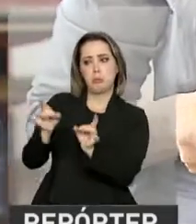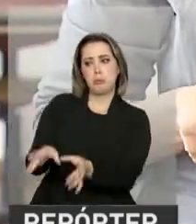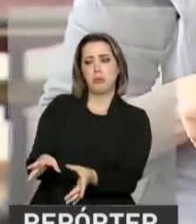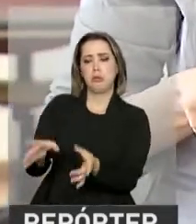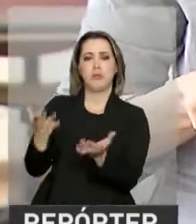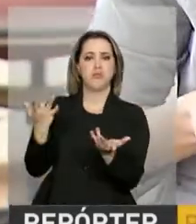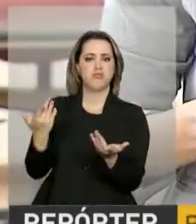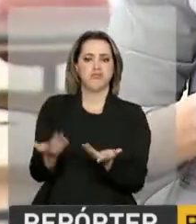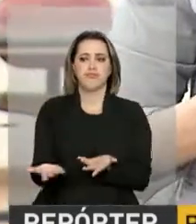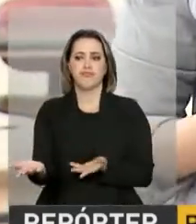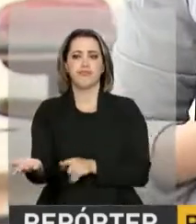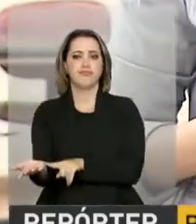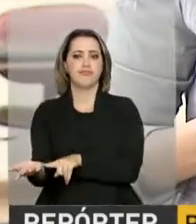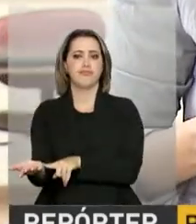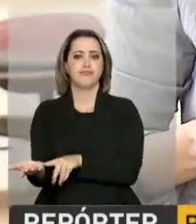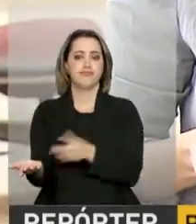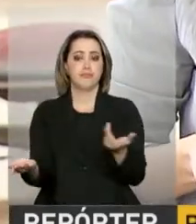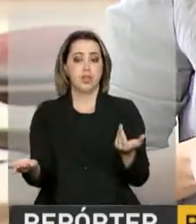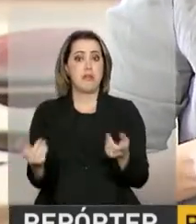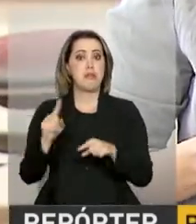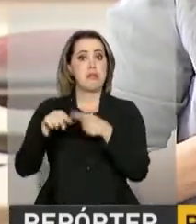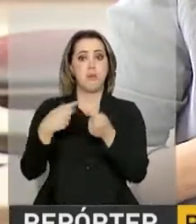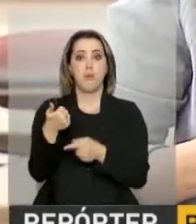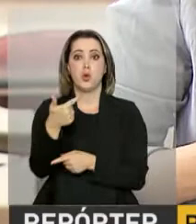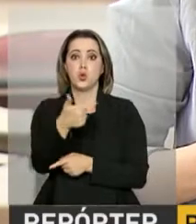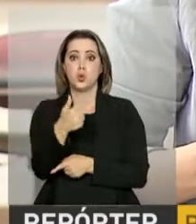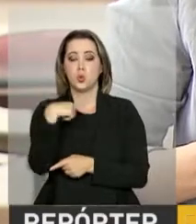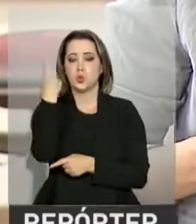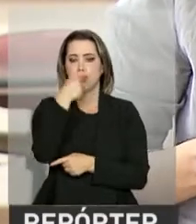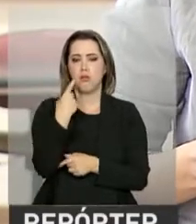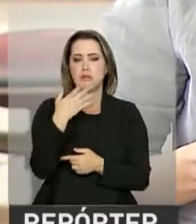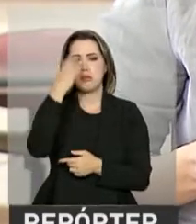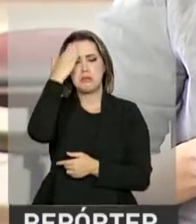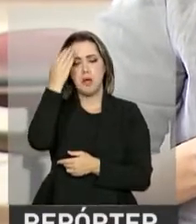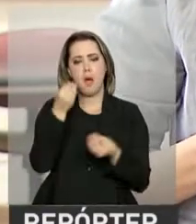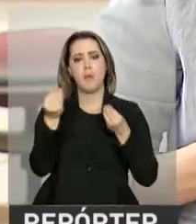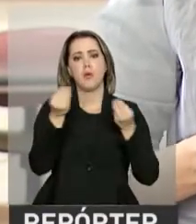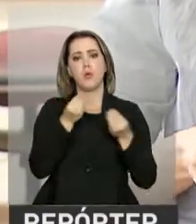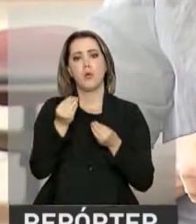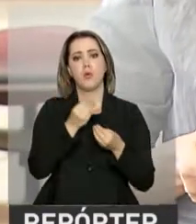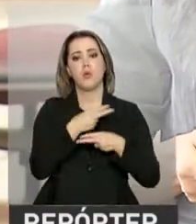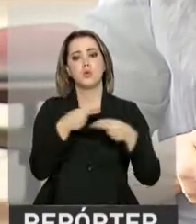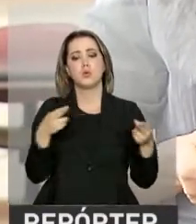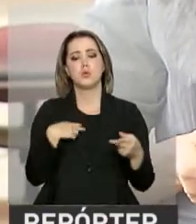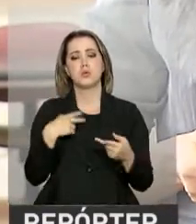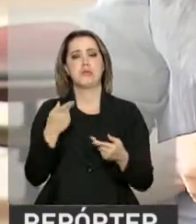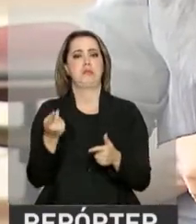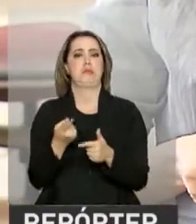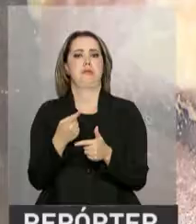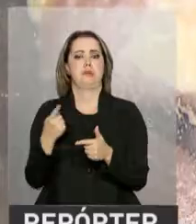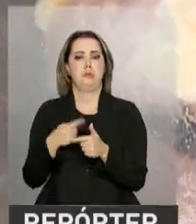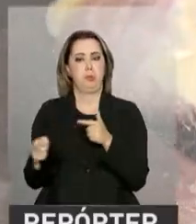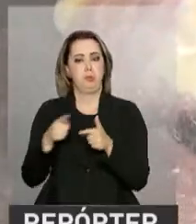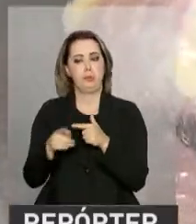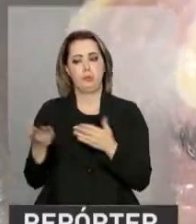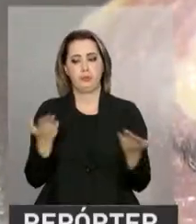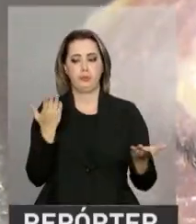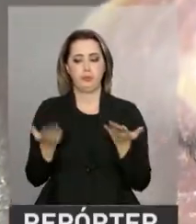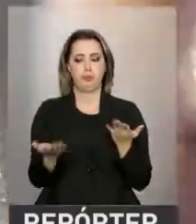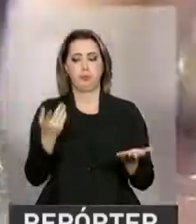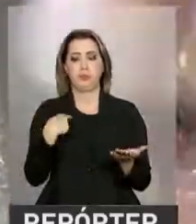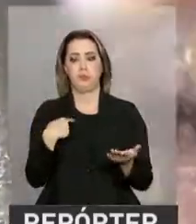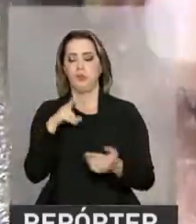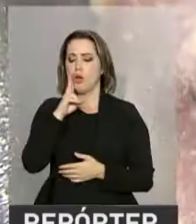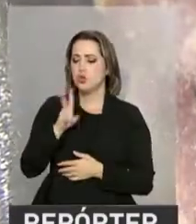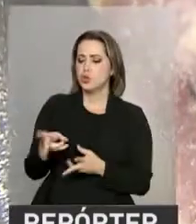da geladeira por mais de 12 horas. Será que é possível para o consumidor saber se o produto está ou não estragado na prateleira? A gente pode perceber que existe